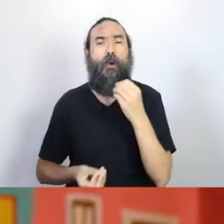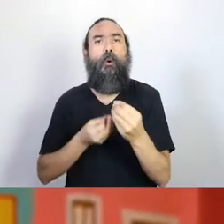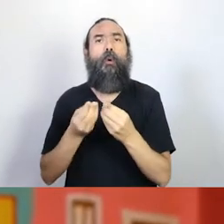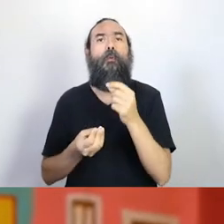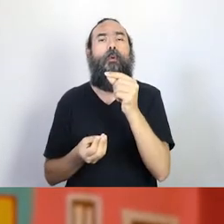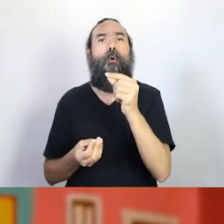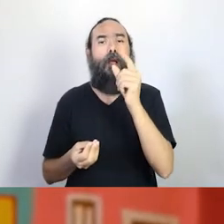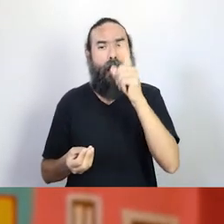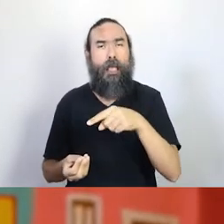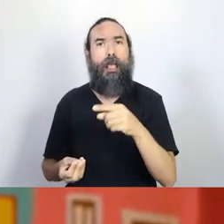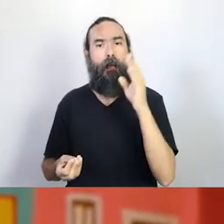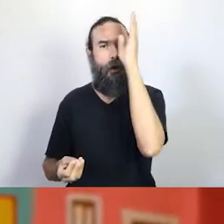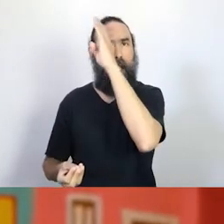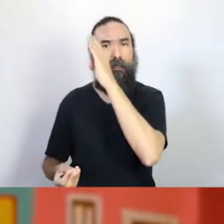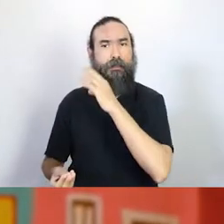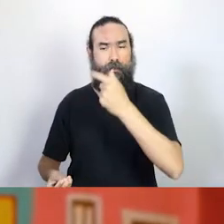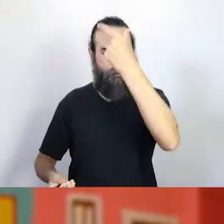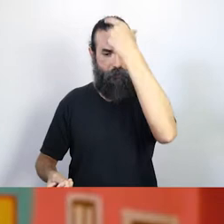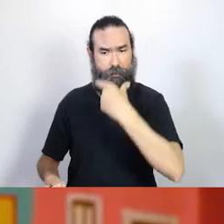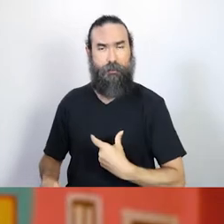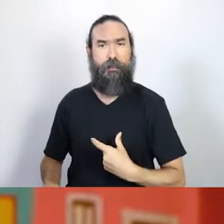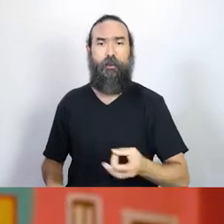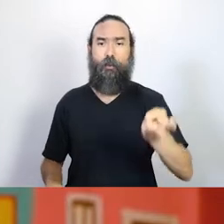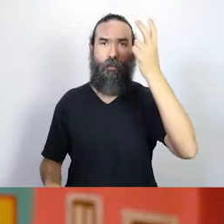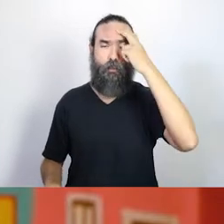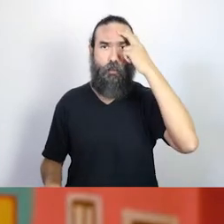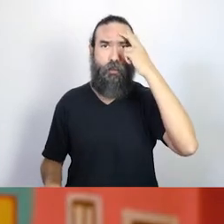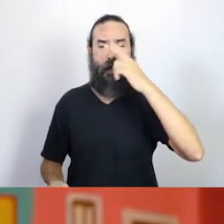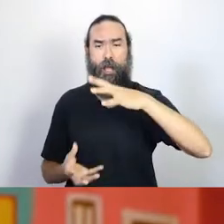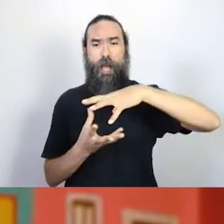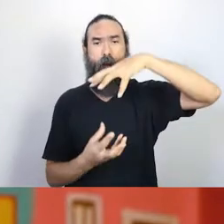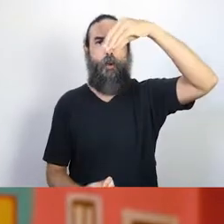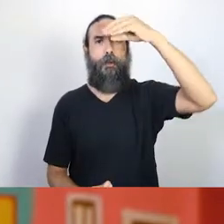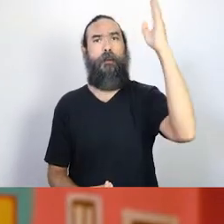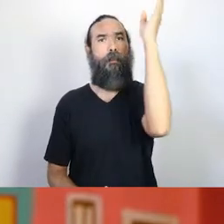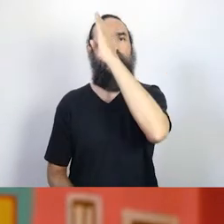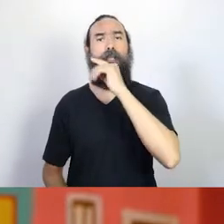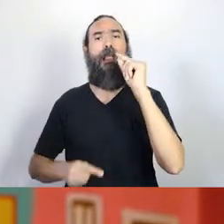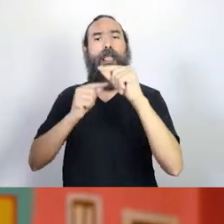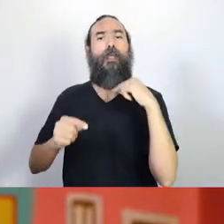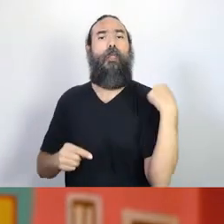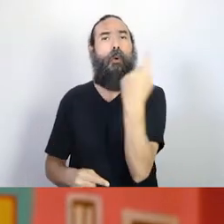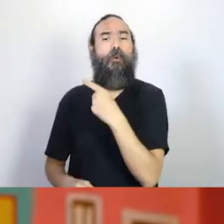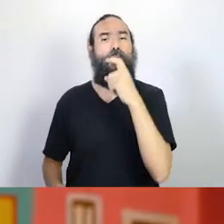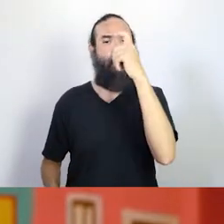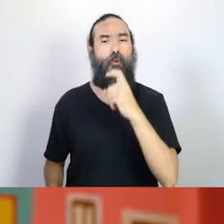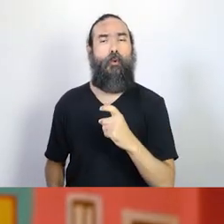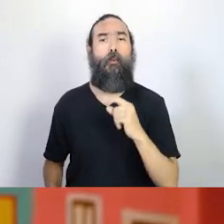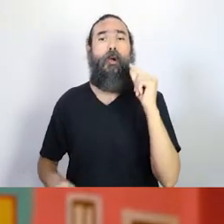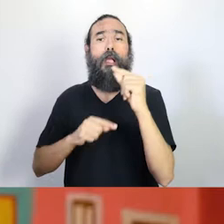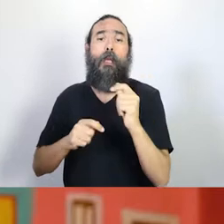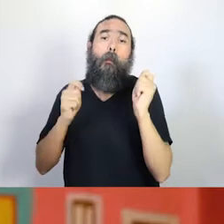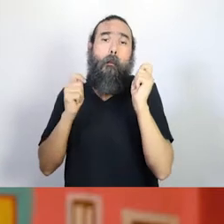nos identifica, nos dá cara, nos mostra nossa alma, mostra quem nós somos e quem nós